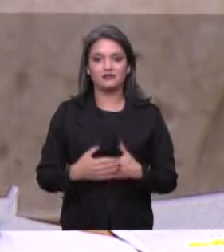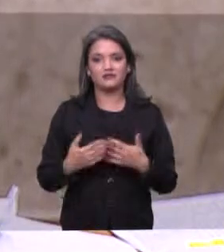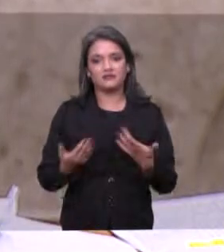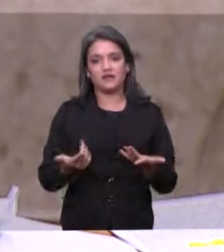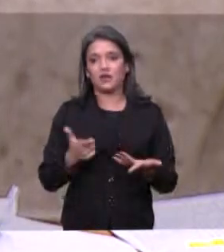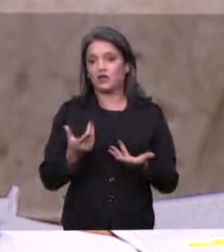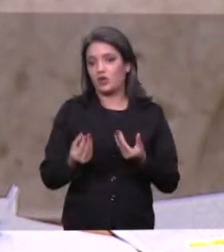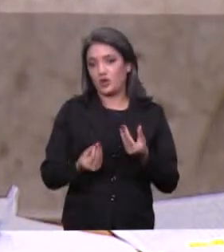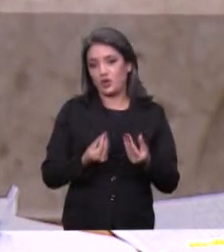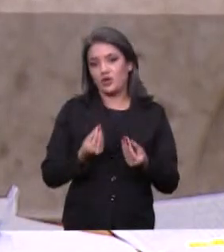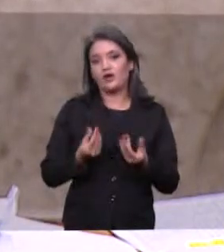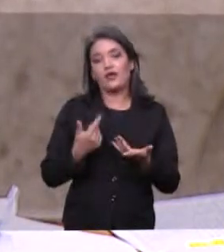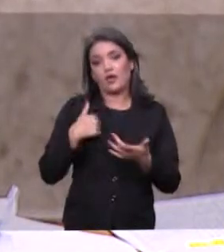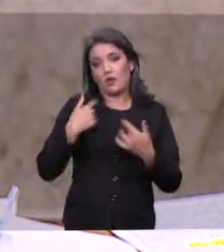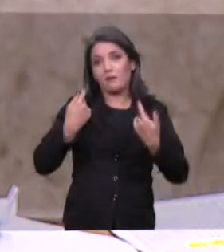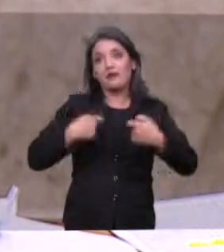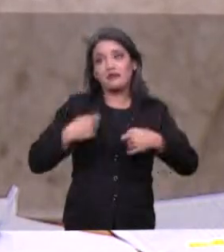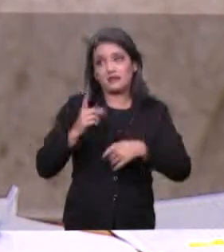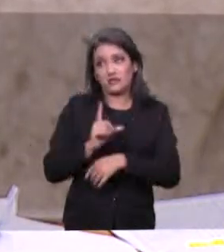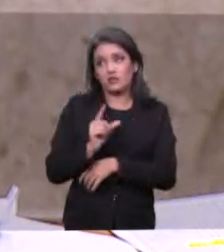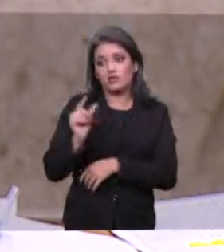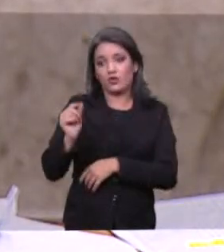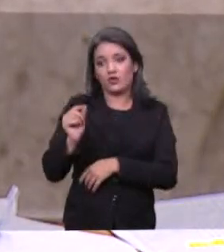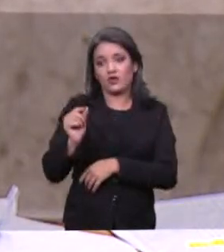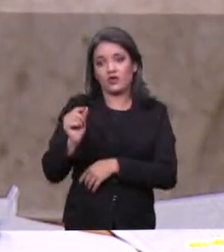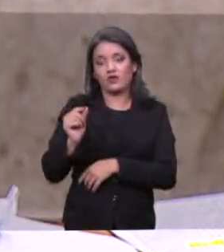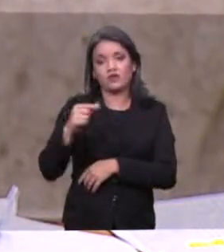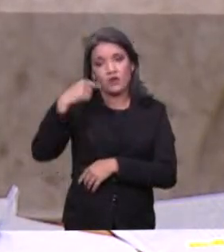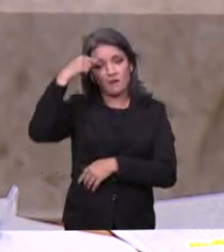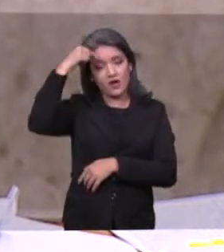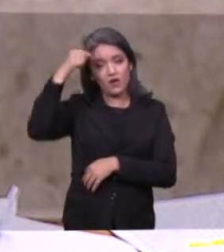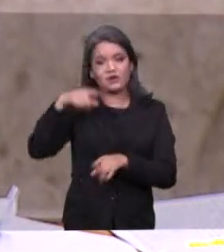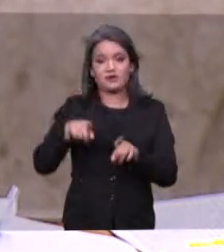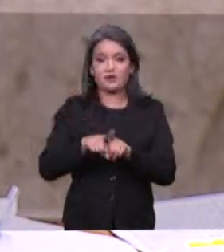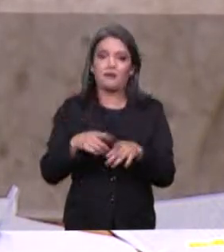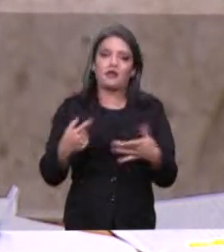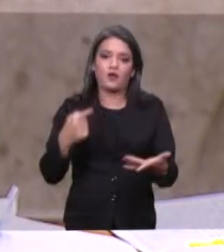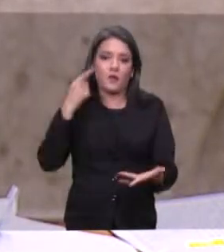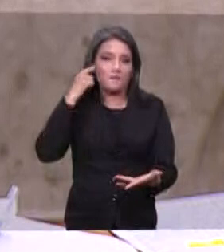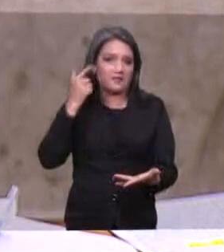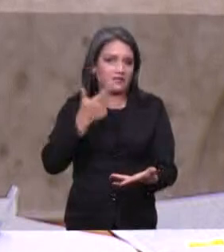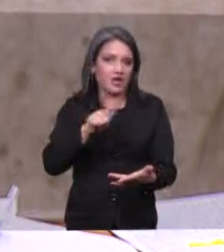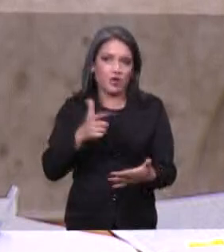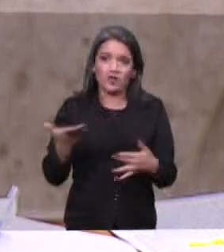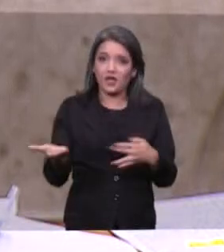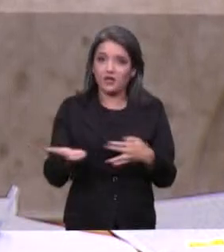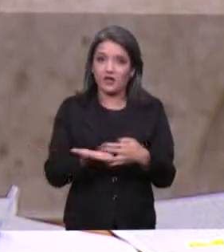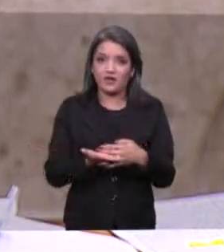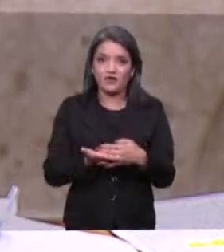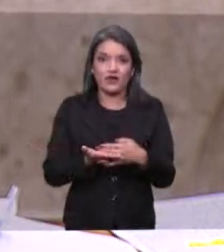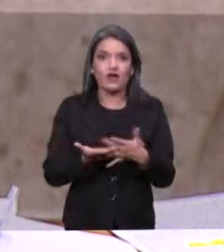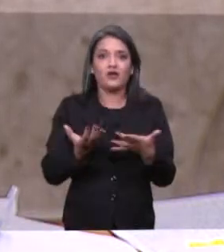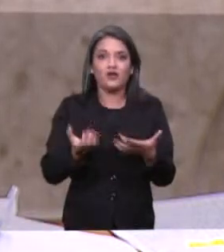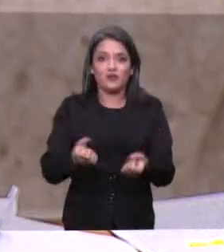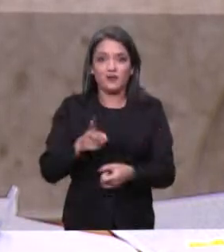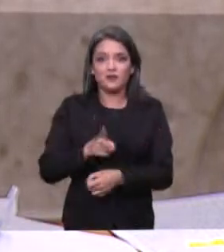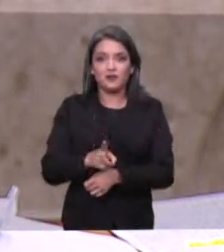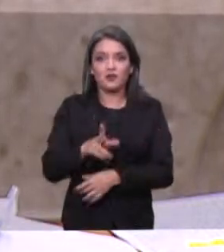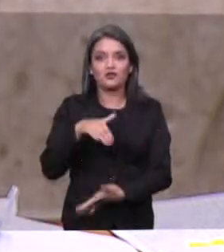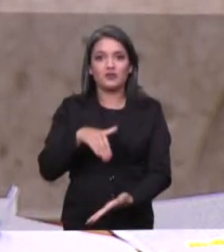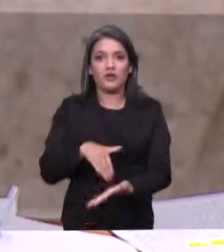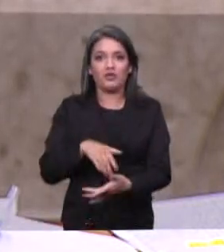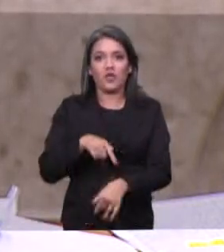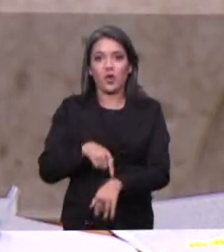o ministro Luiz Roberto também vai comparecer. Eu pensei em nós não fazermos o intervalo e prosseguirmos até 17